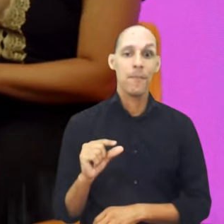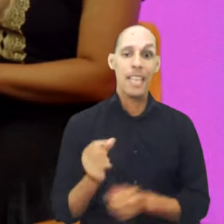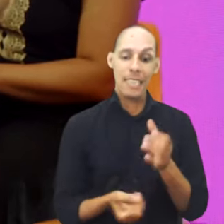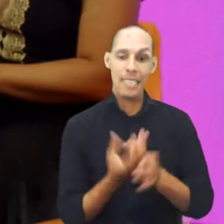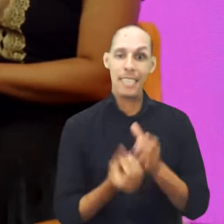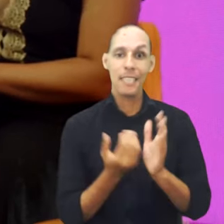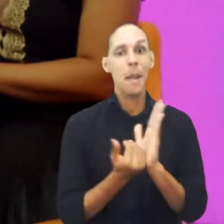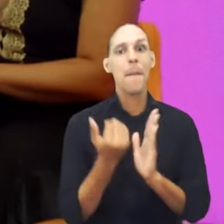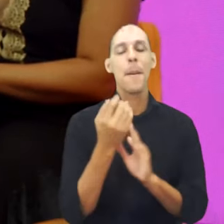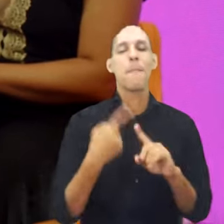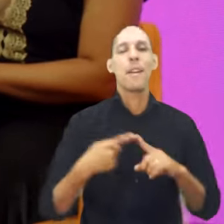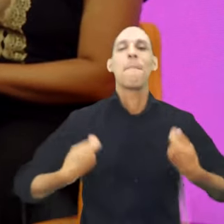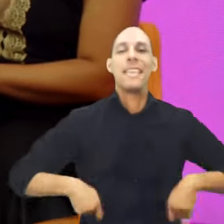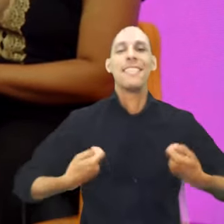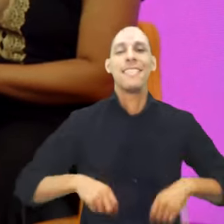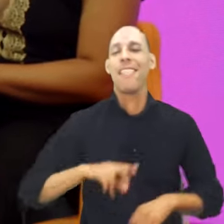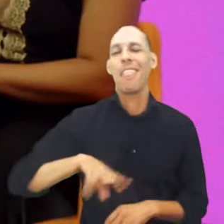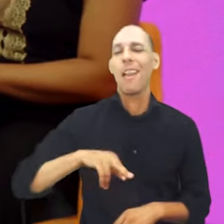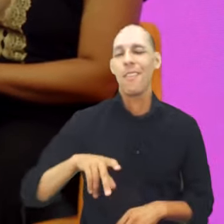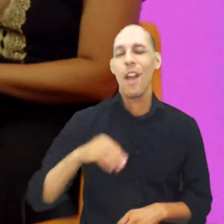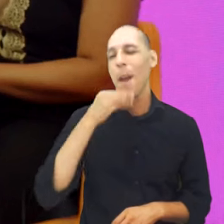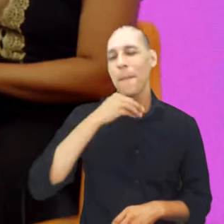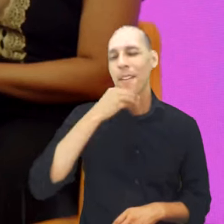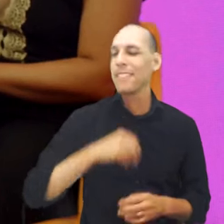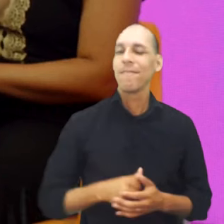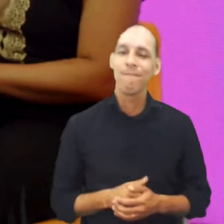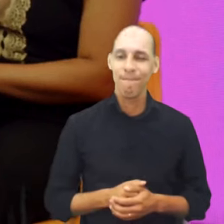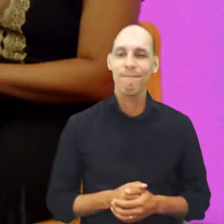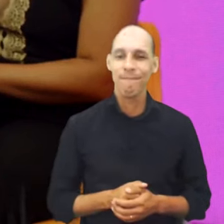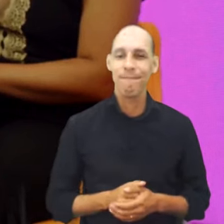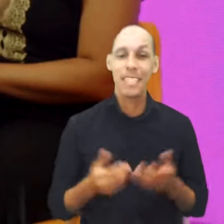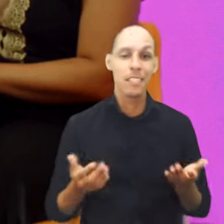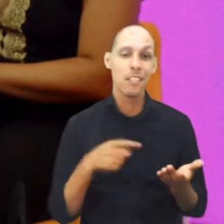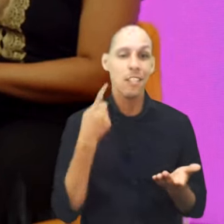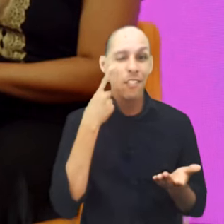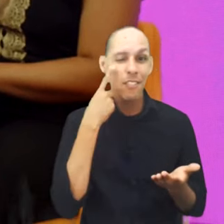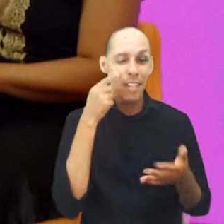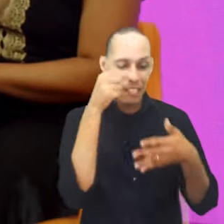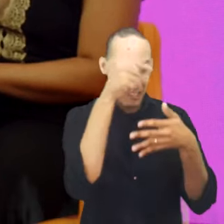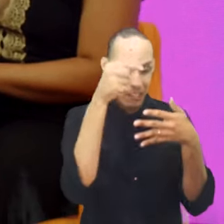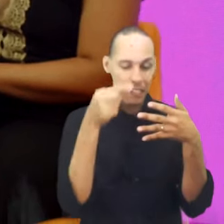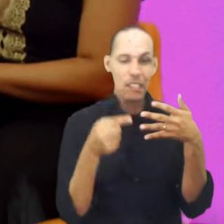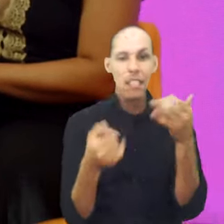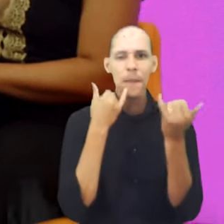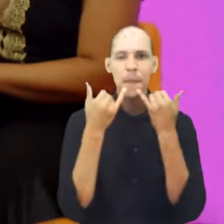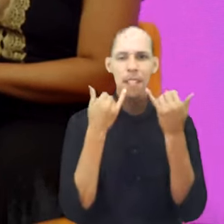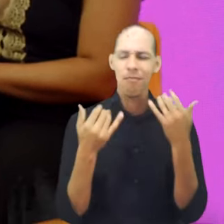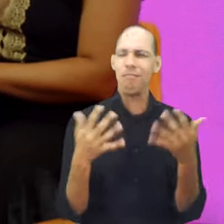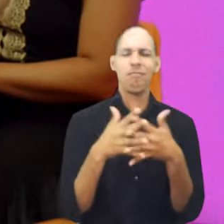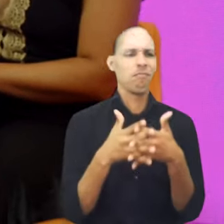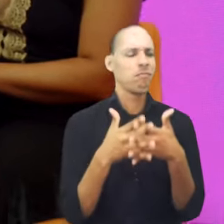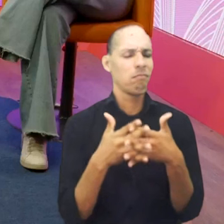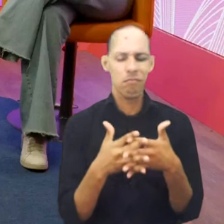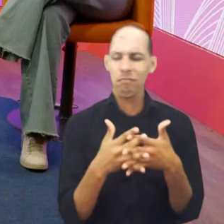por necessidade do que por uma oportunidade. Então, quando a gente olha esses dados, gera até uma certa confusão,